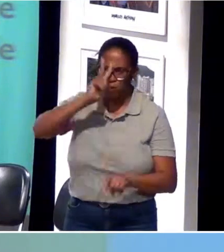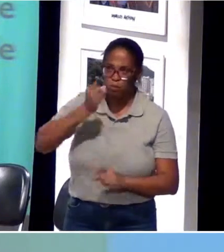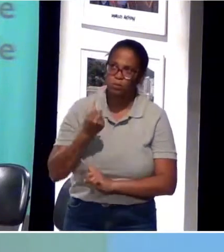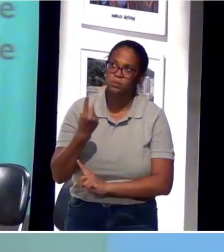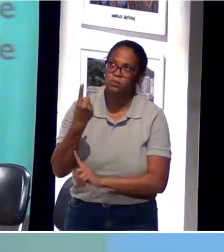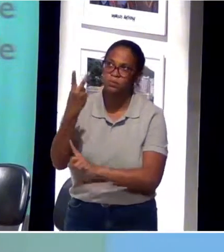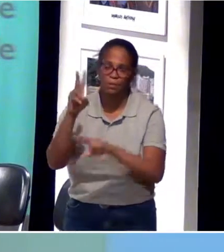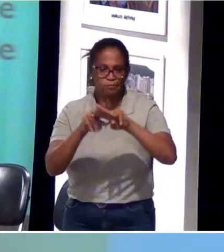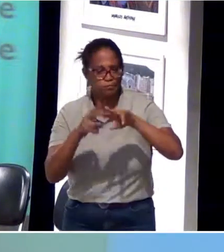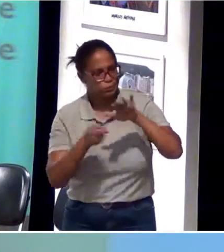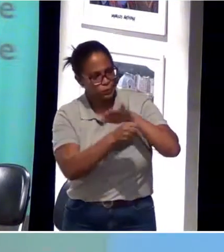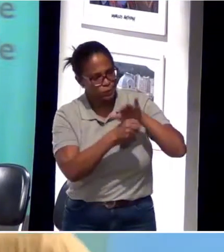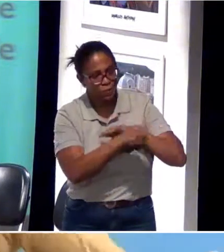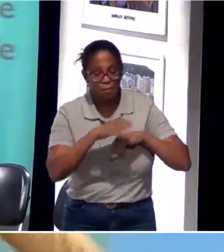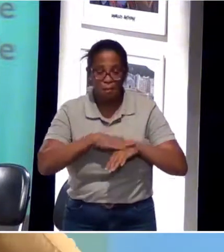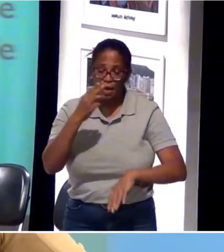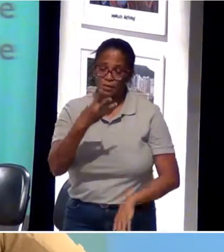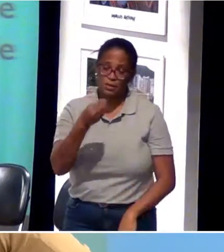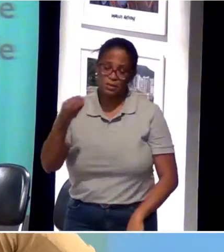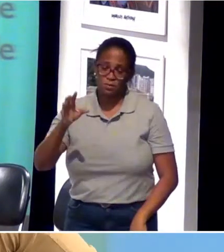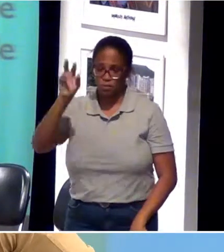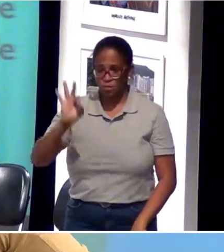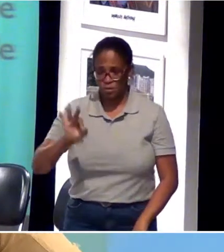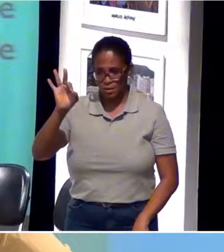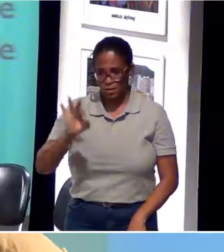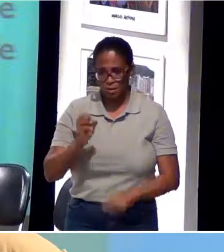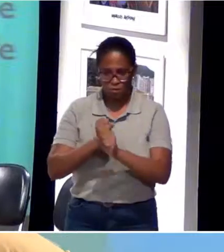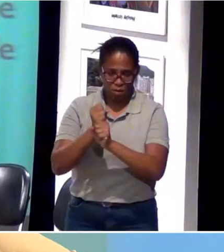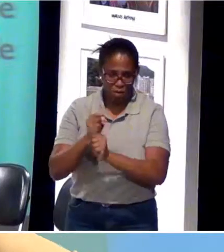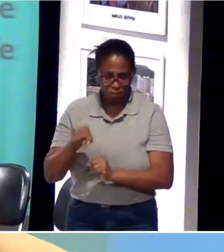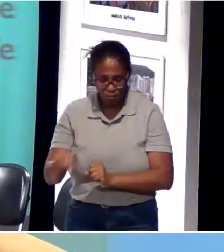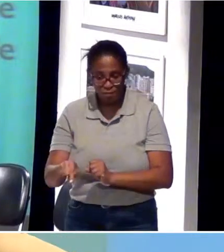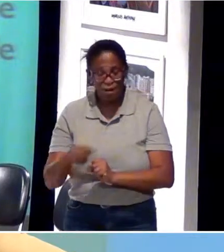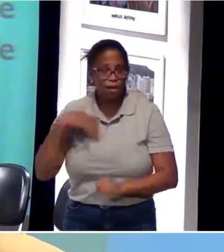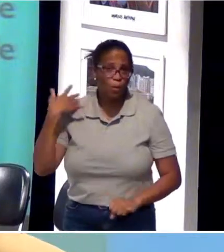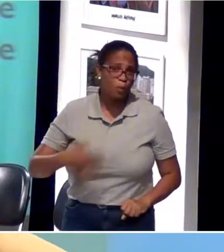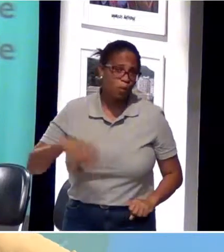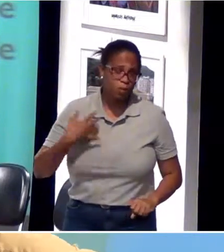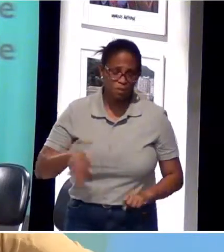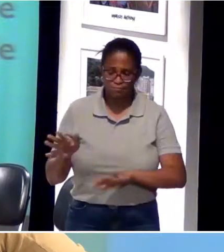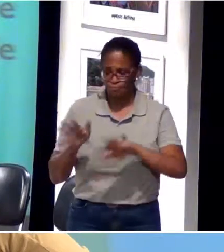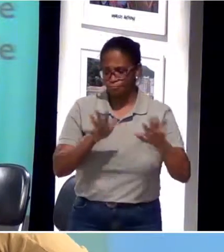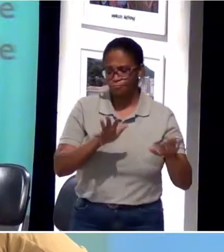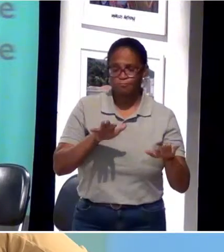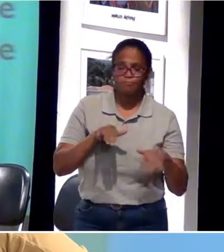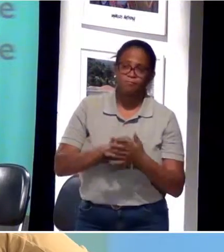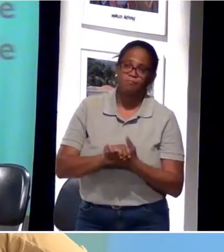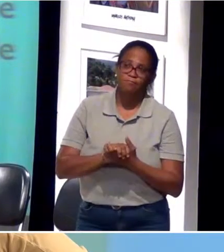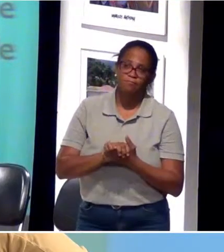de mais de 300% nos últimos anos. Então, é uma quantidade absurda que não